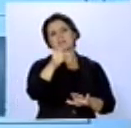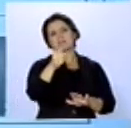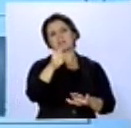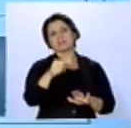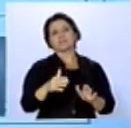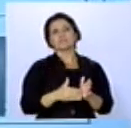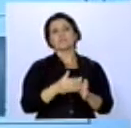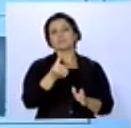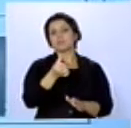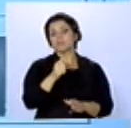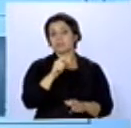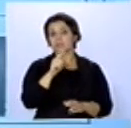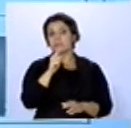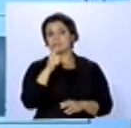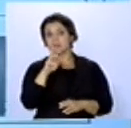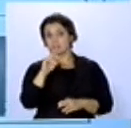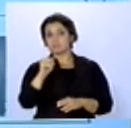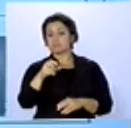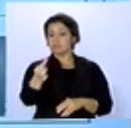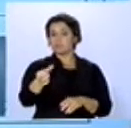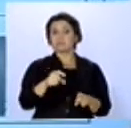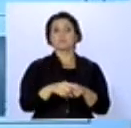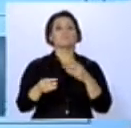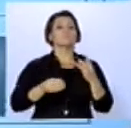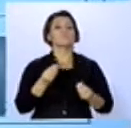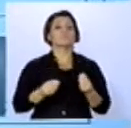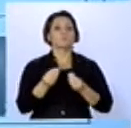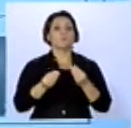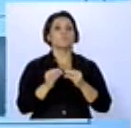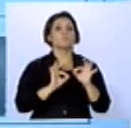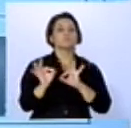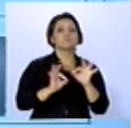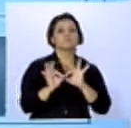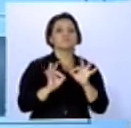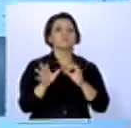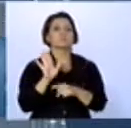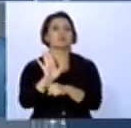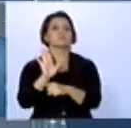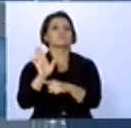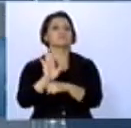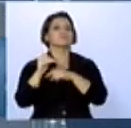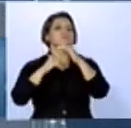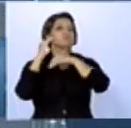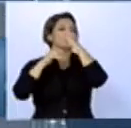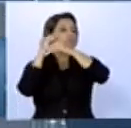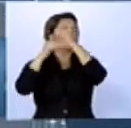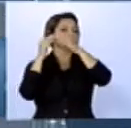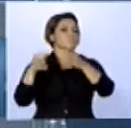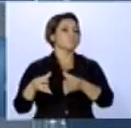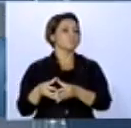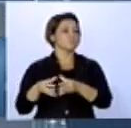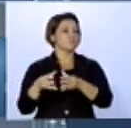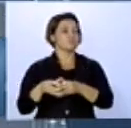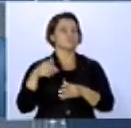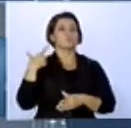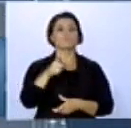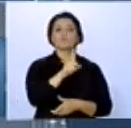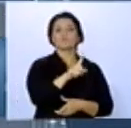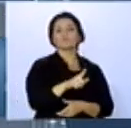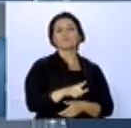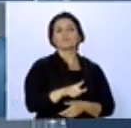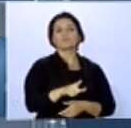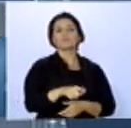né Esse é um dos braços de como que você pode fomentar os partidos políticos e a outra o recurso dos